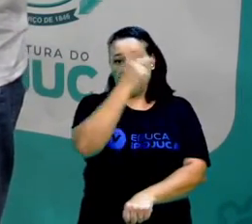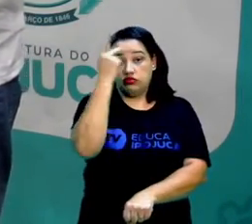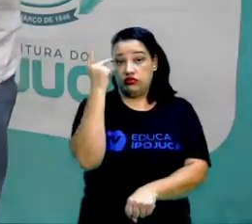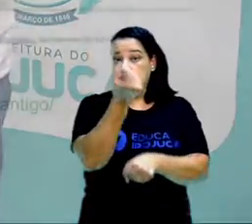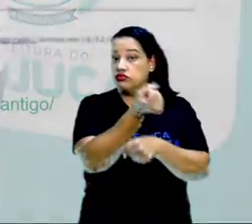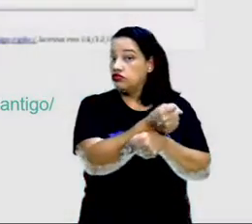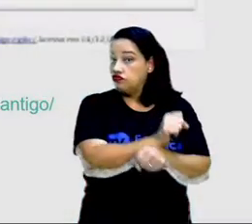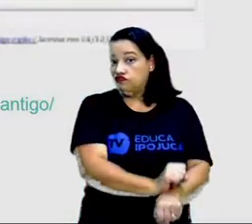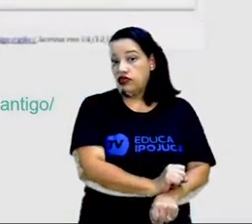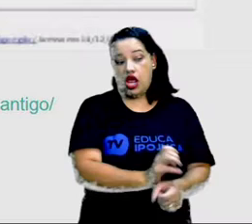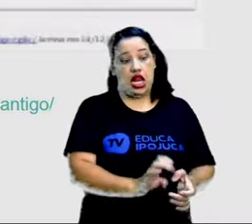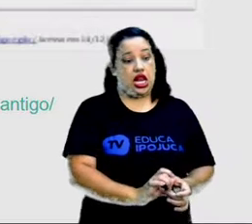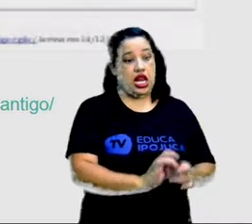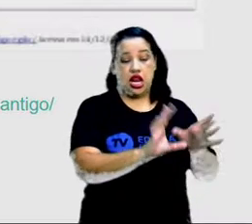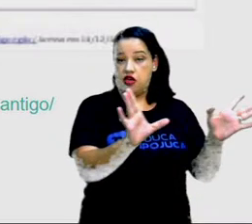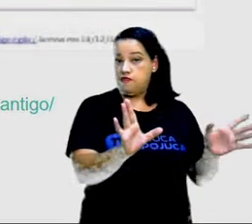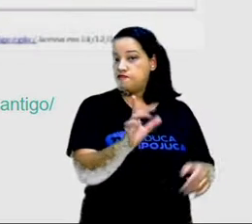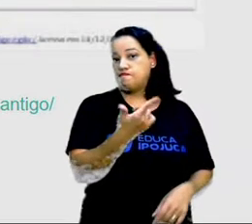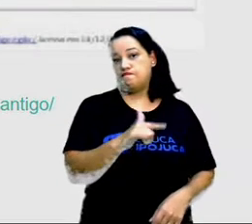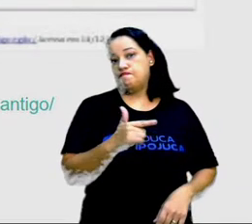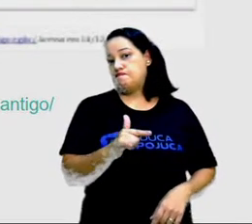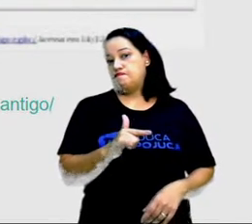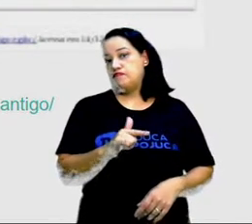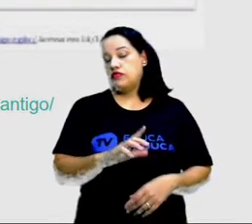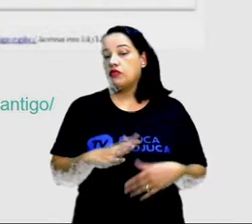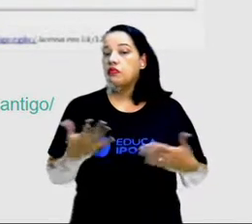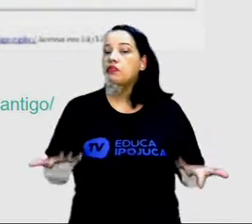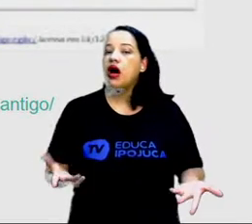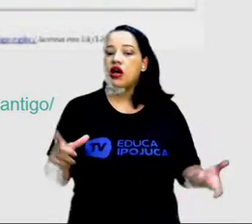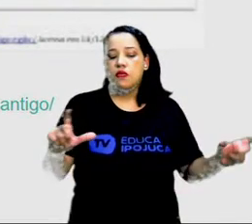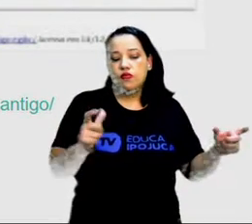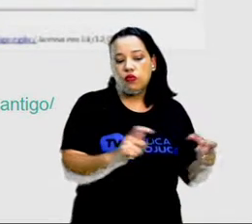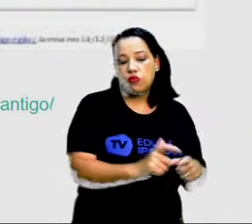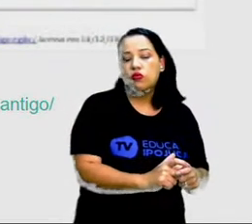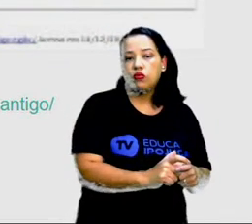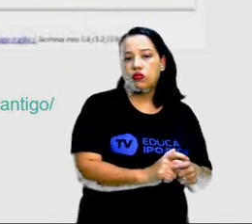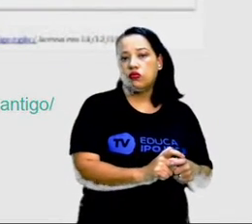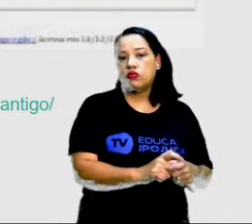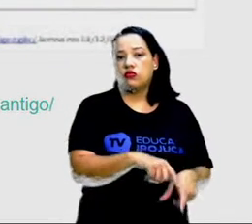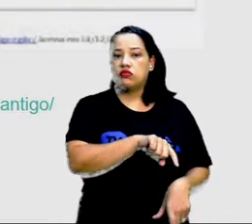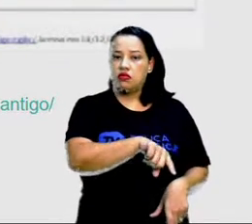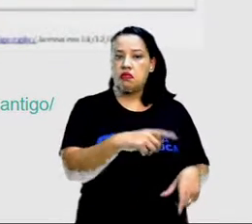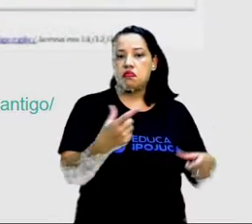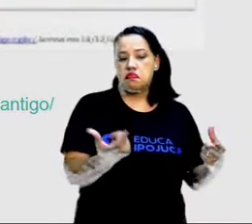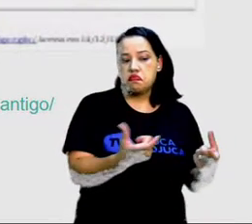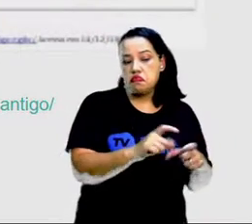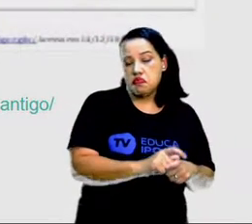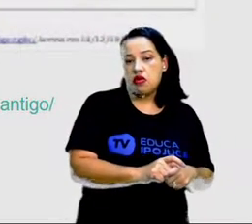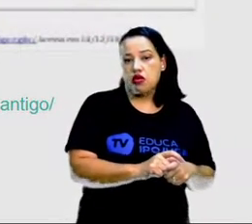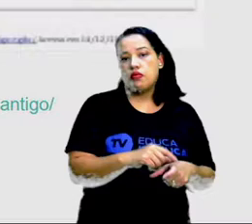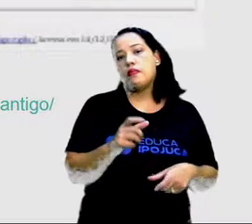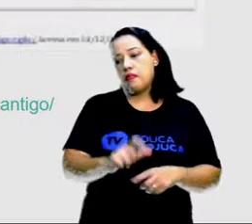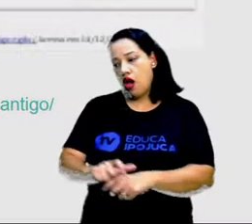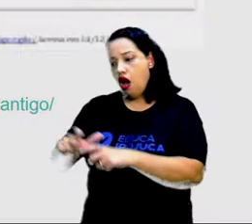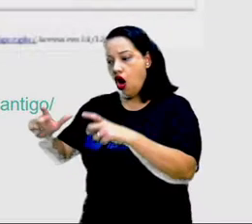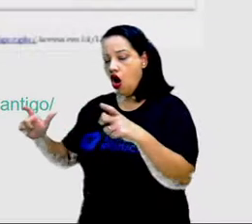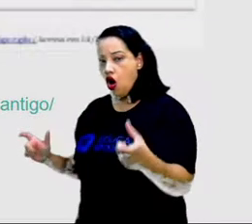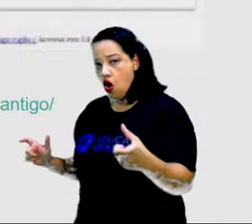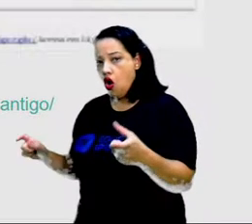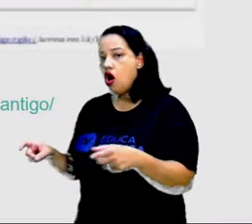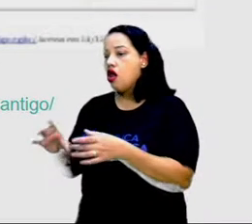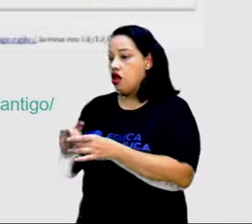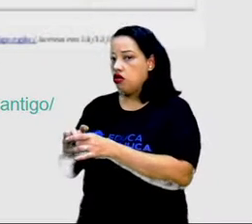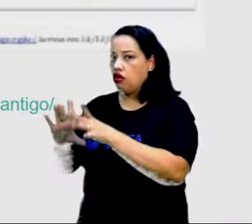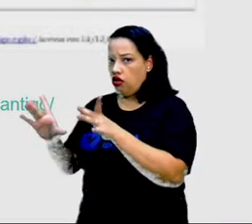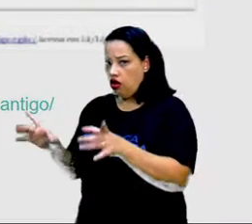não tinha liberdade mas era um número muito pequeno Tá bom eu falei a maioria dos trabalhadores eram camponeses eram